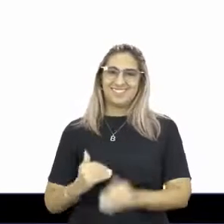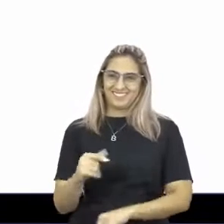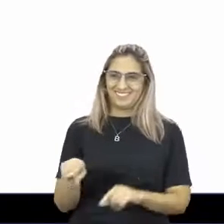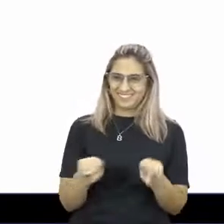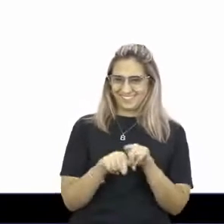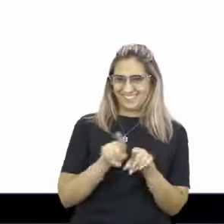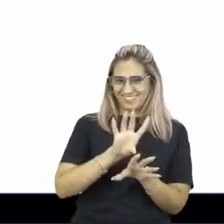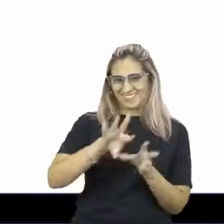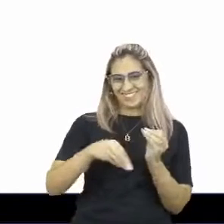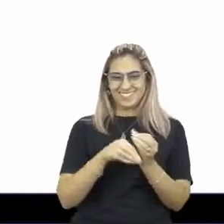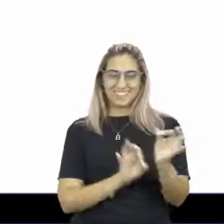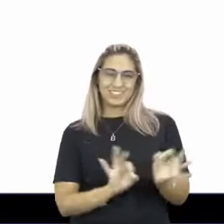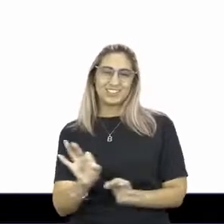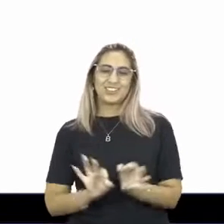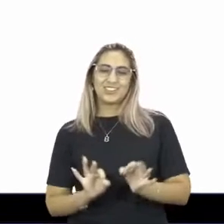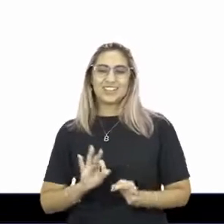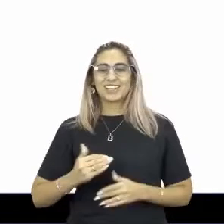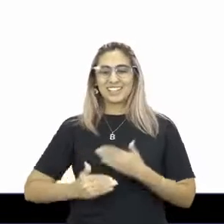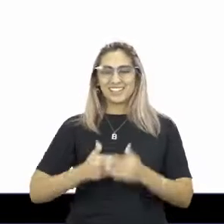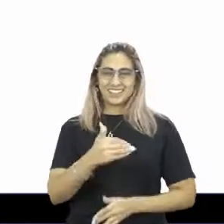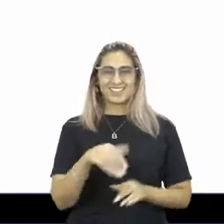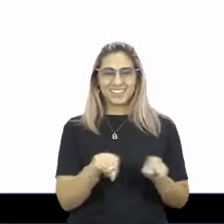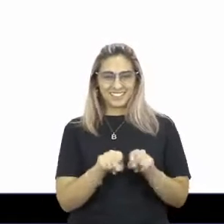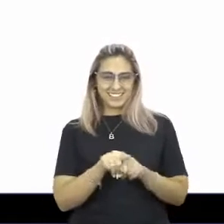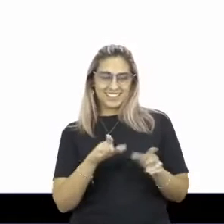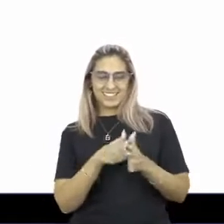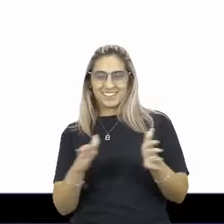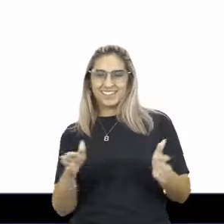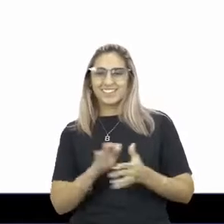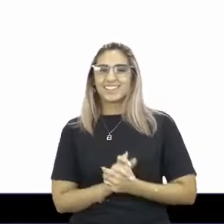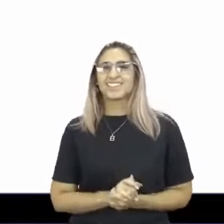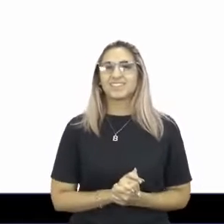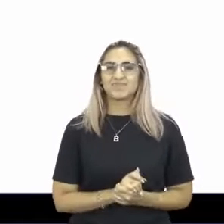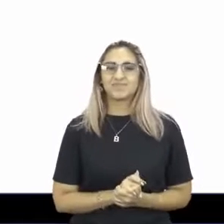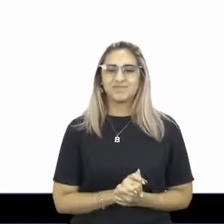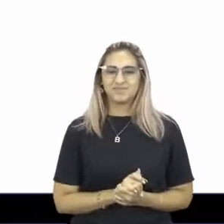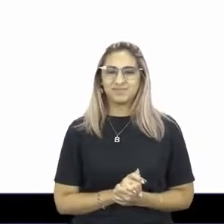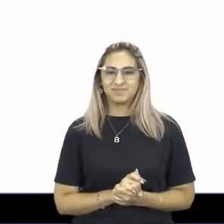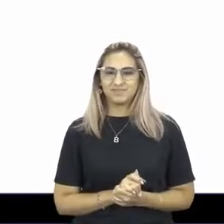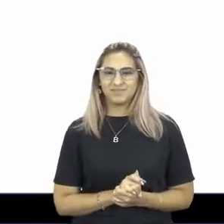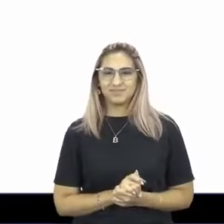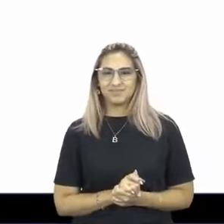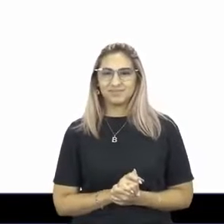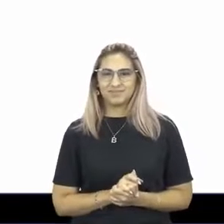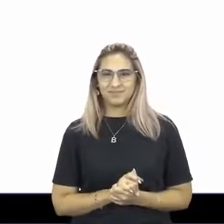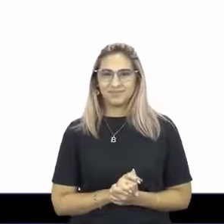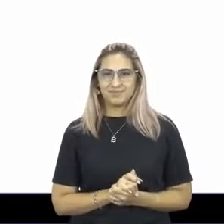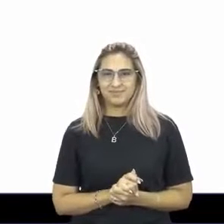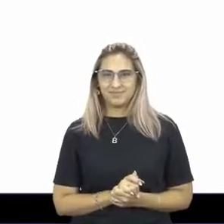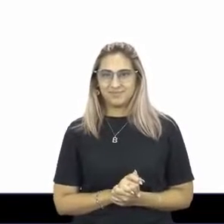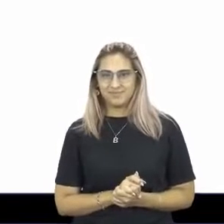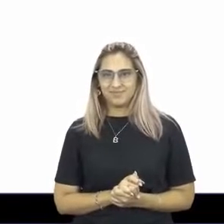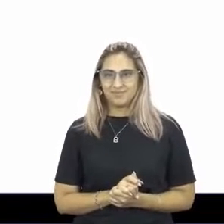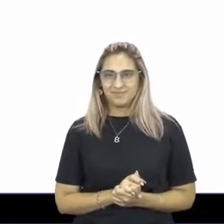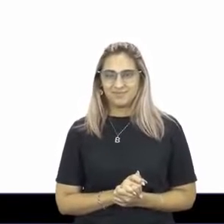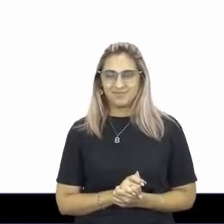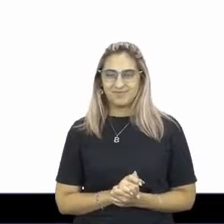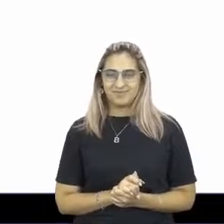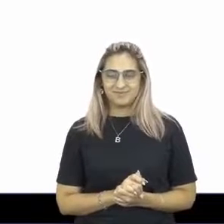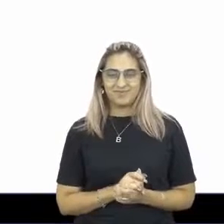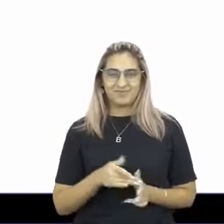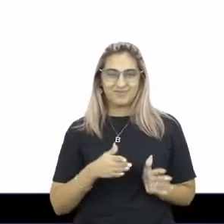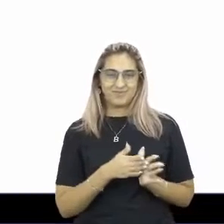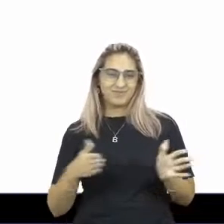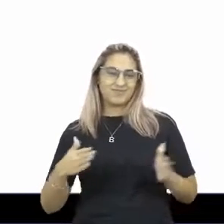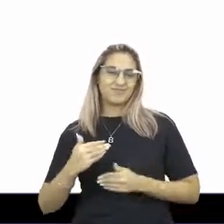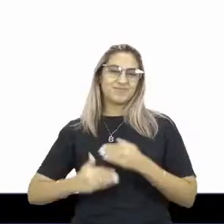vai informar ali o tempo que ele tem de experiência e ele anexa o arquivo aqui, ok?